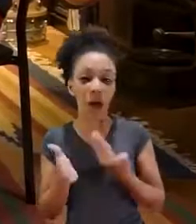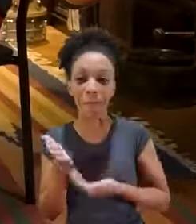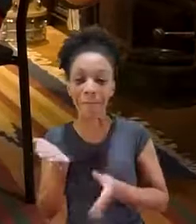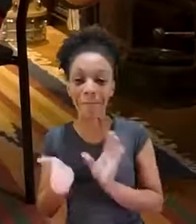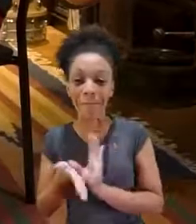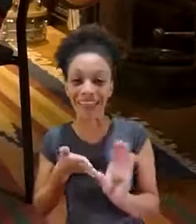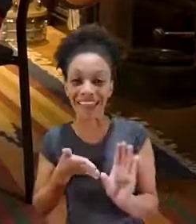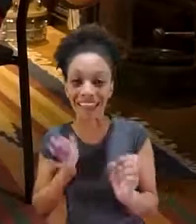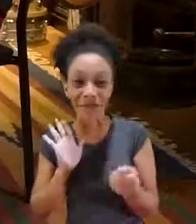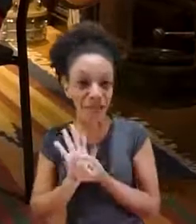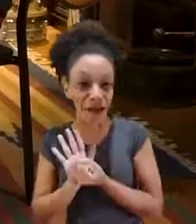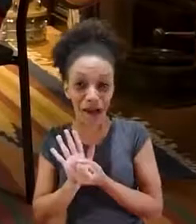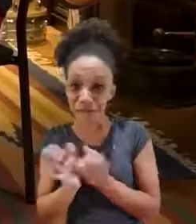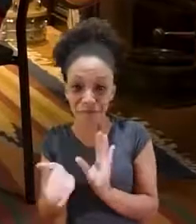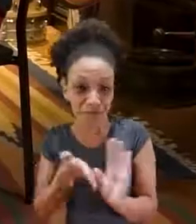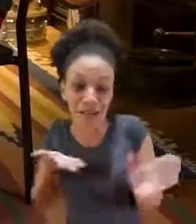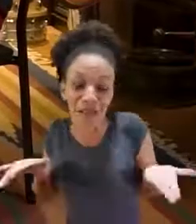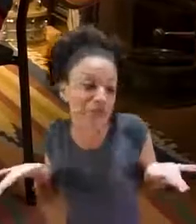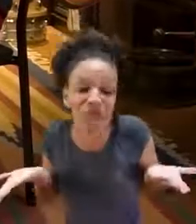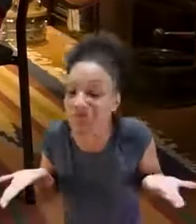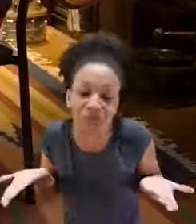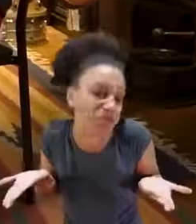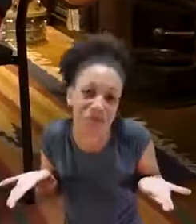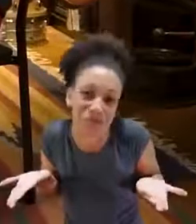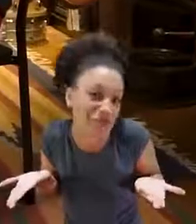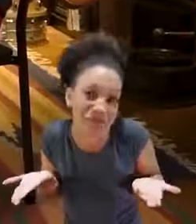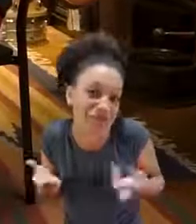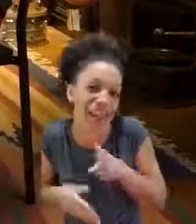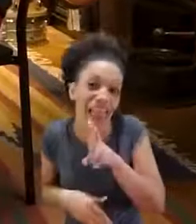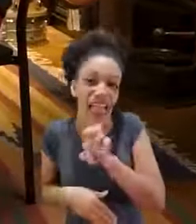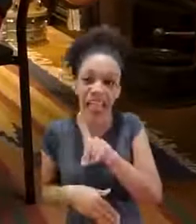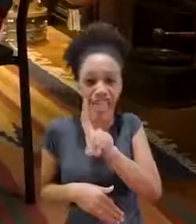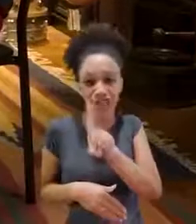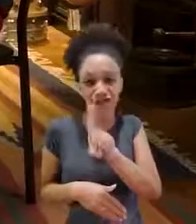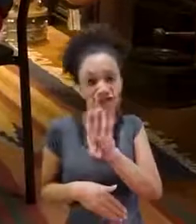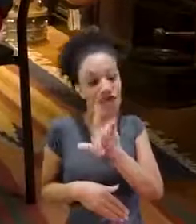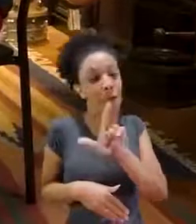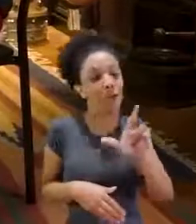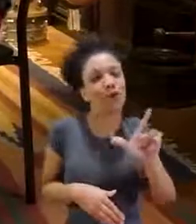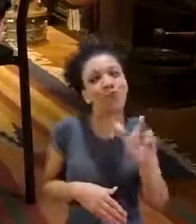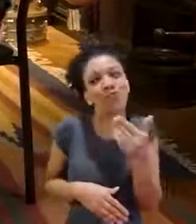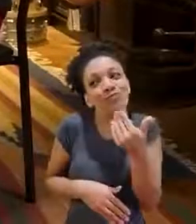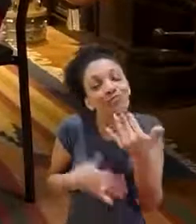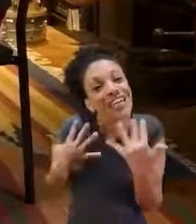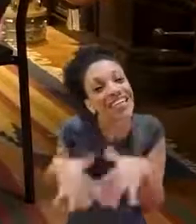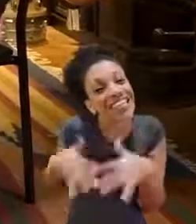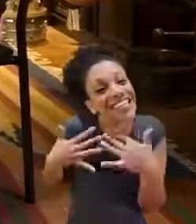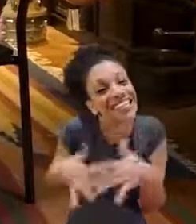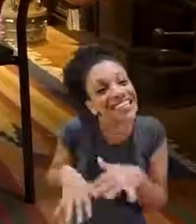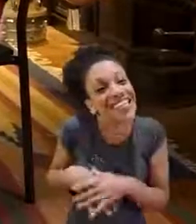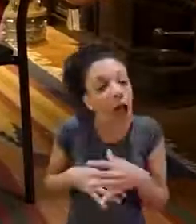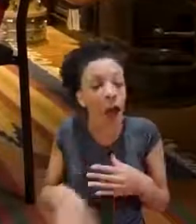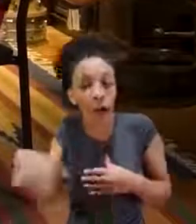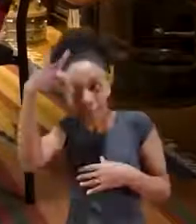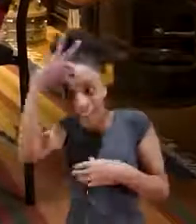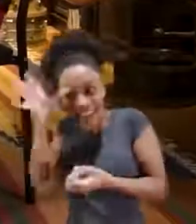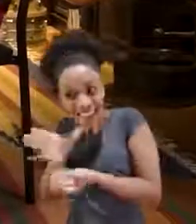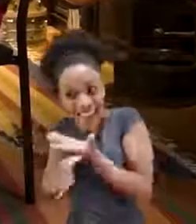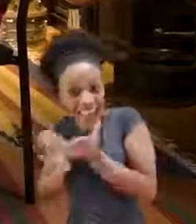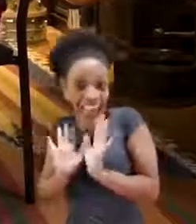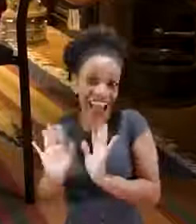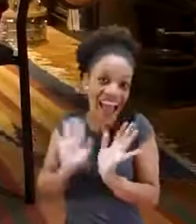Red Bull Red Bull essa região vamos pegar essa